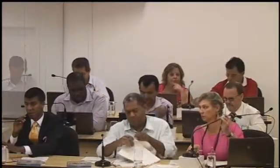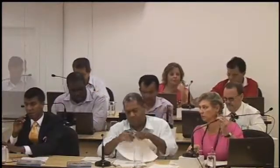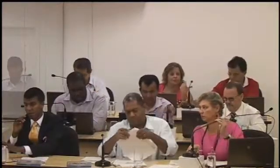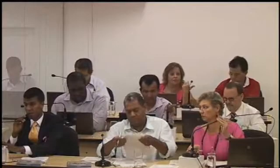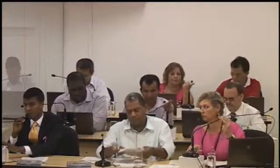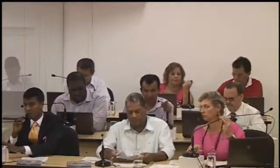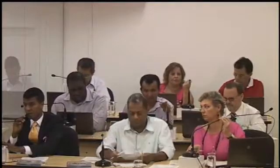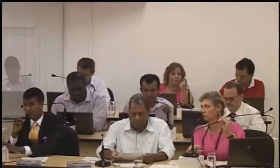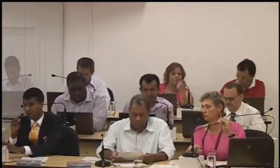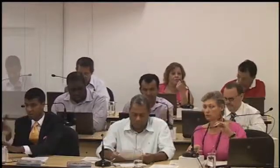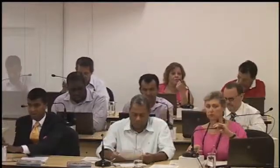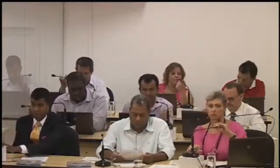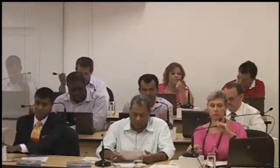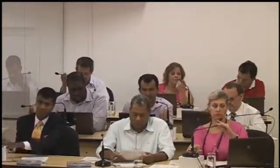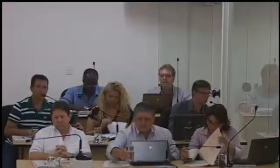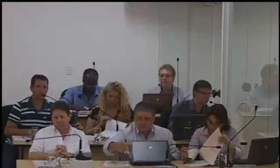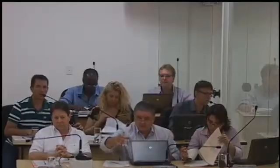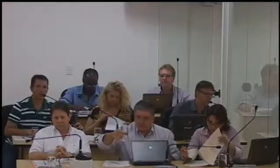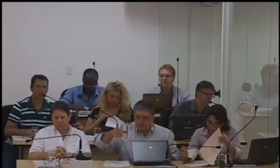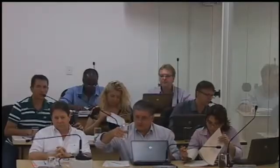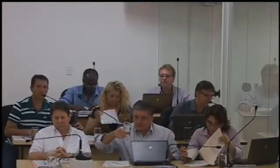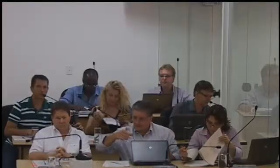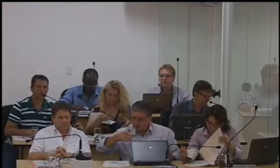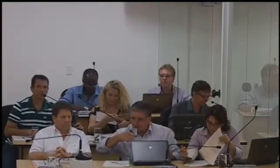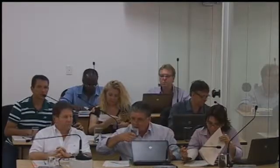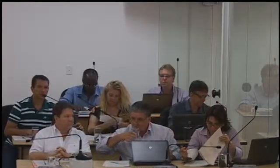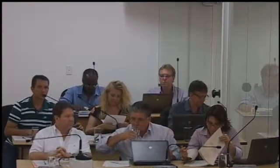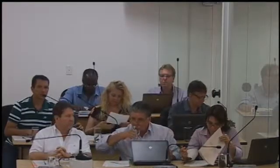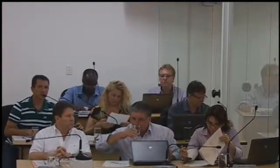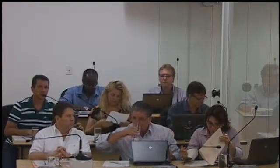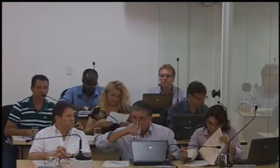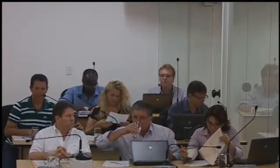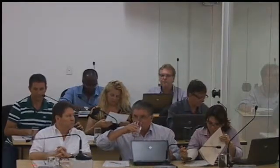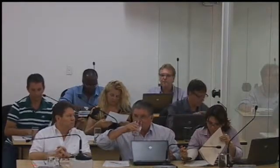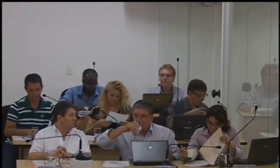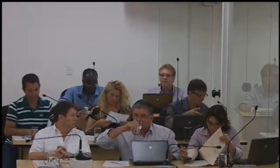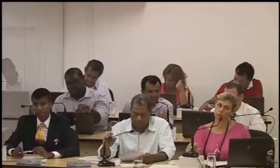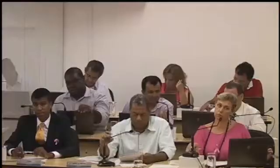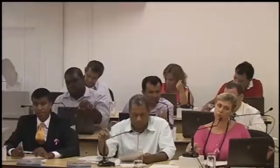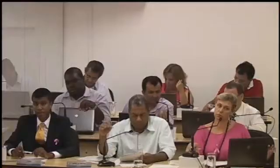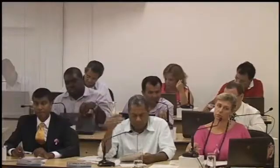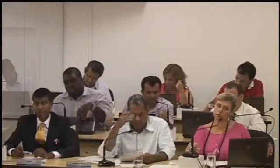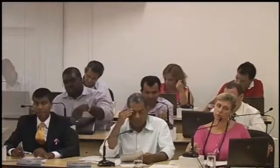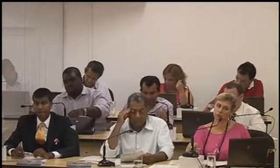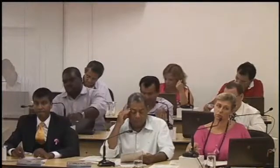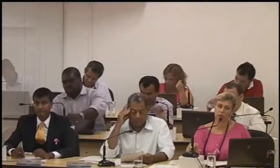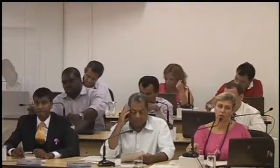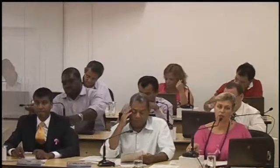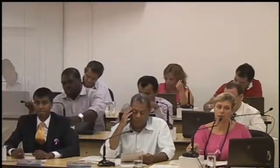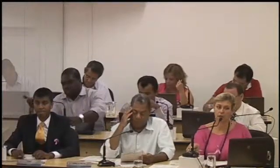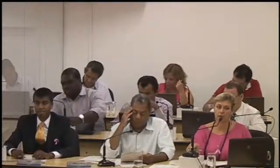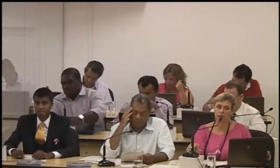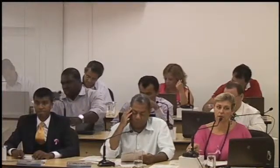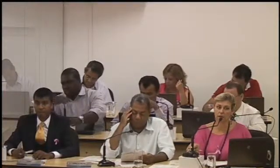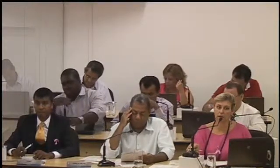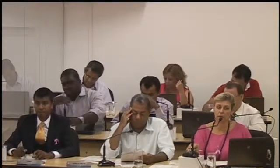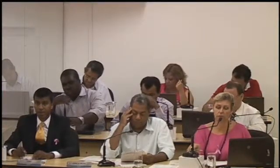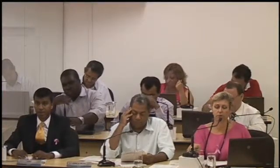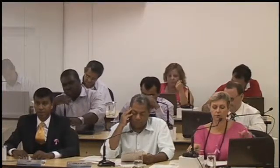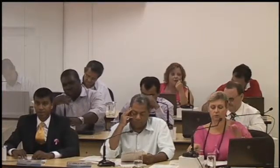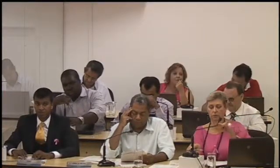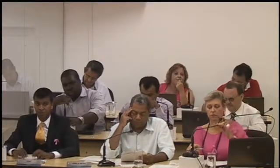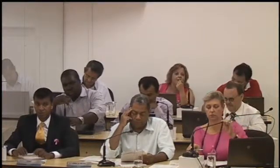Henrique Tigrão. Sim, excelência. Antônio Franco. Sim. Darcy Reis. Sim. Edivaldo Soares. Sim. Érica Tanque. Sim, excelência.